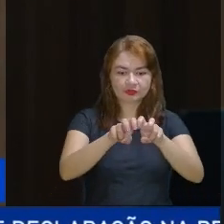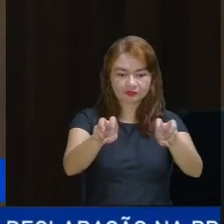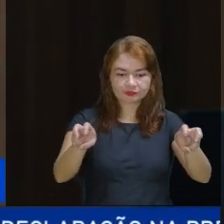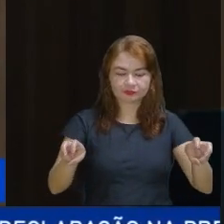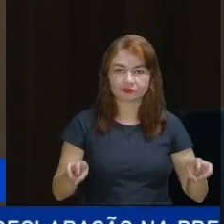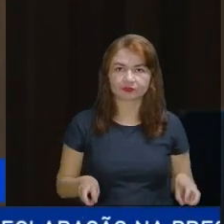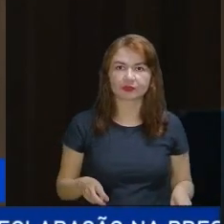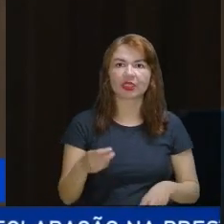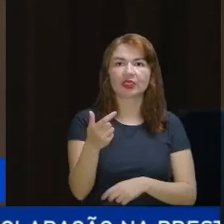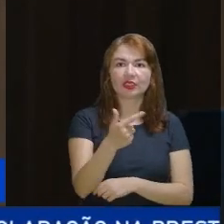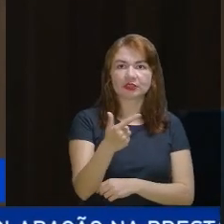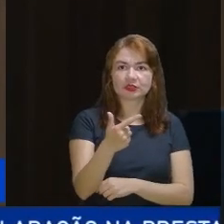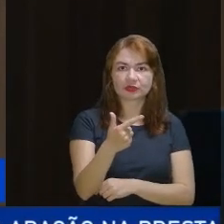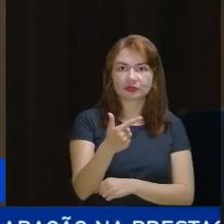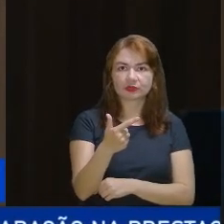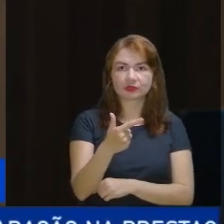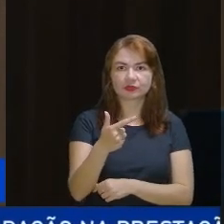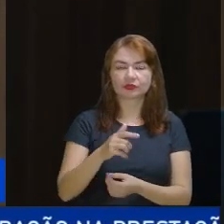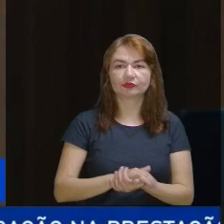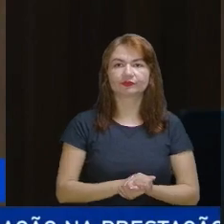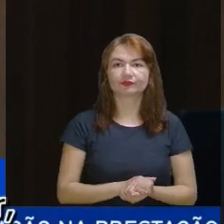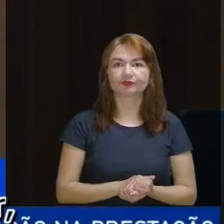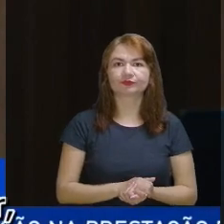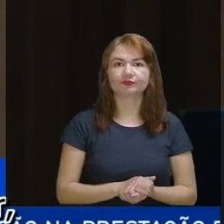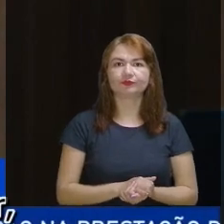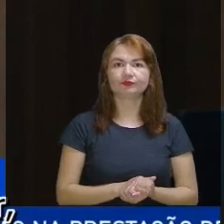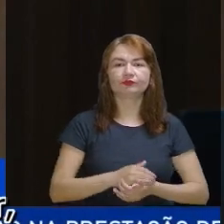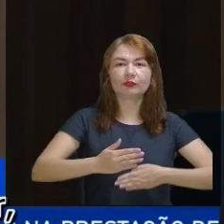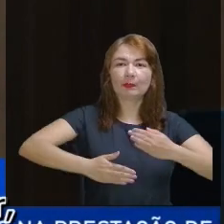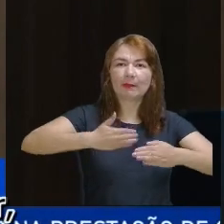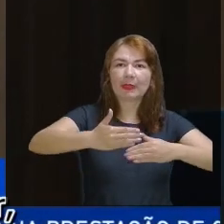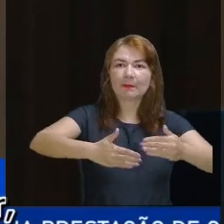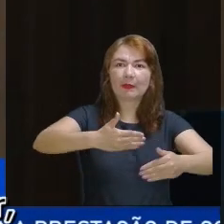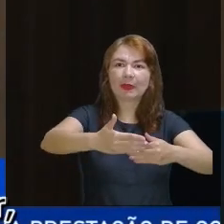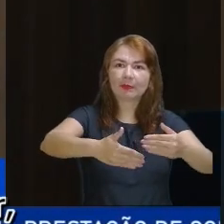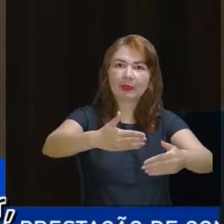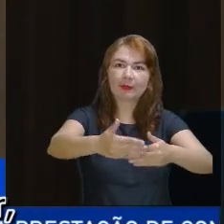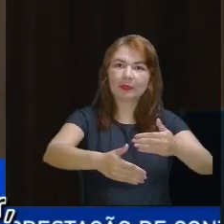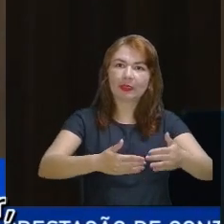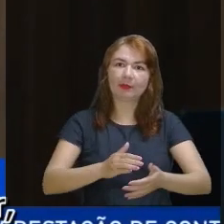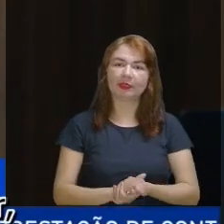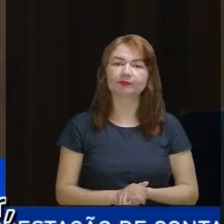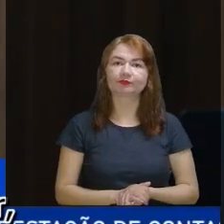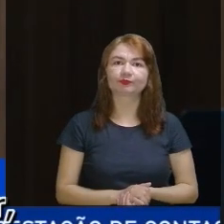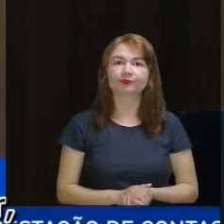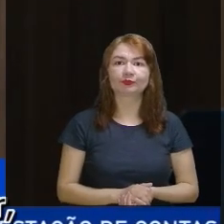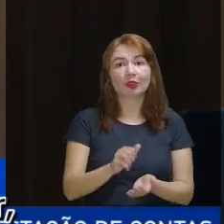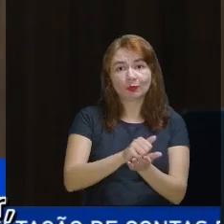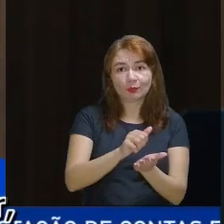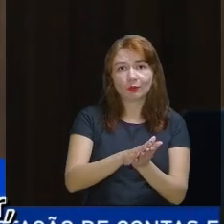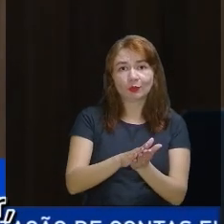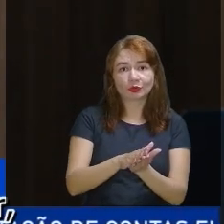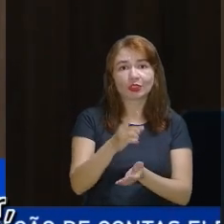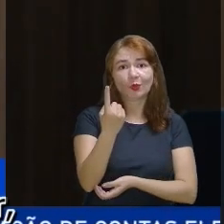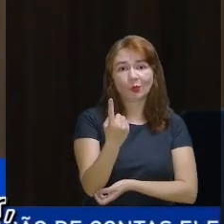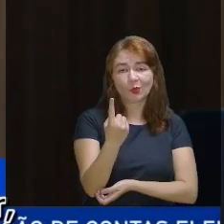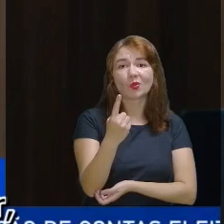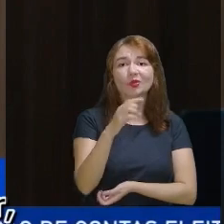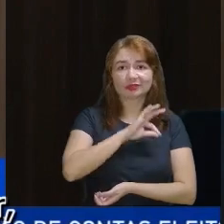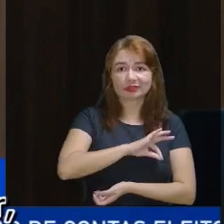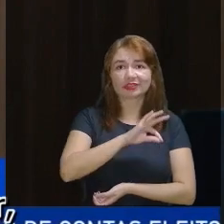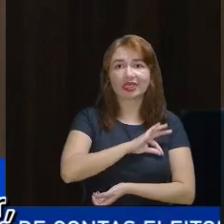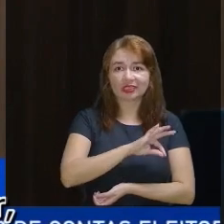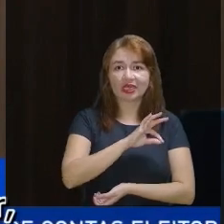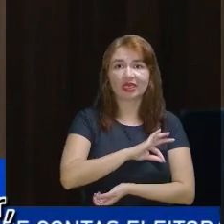esse segundo recurso é protelatório. Por isso, aplicou uma multa de um salário para ele não protelar, ou seja,